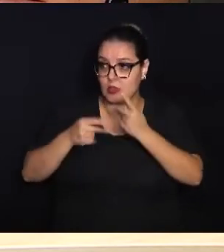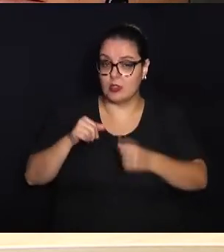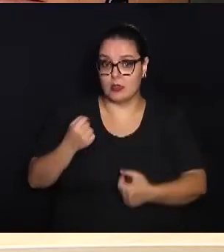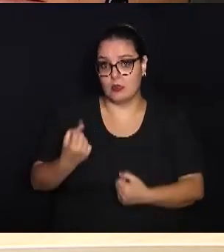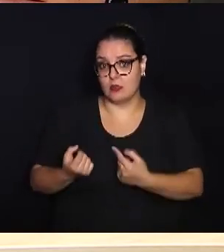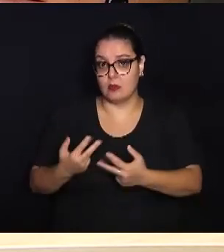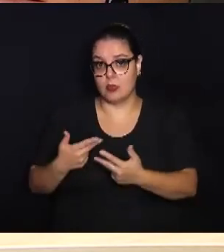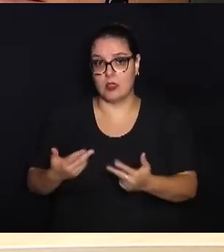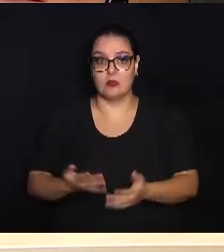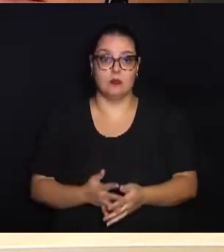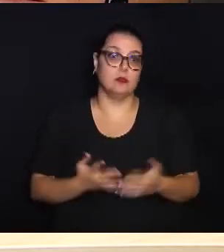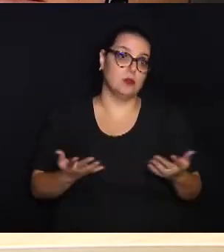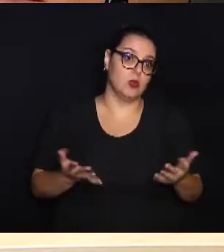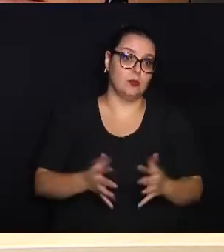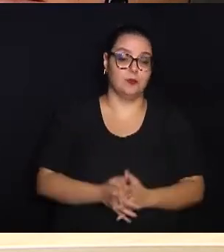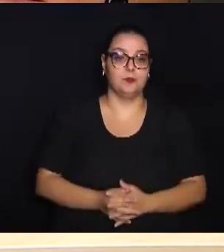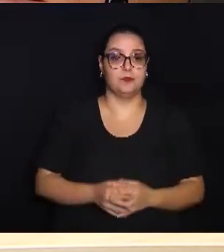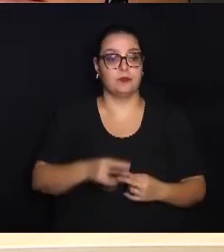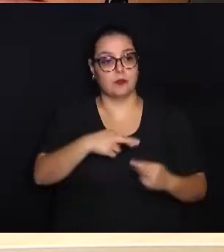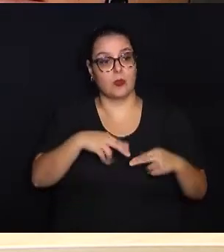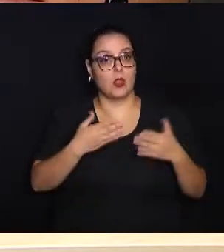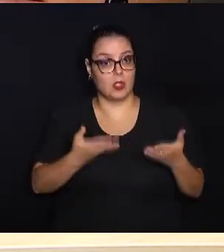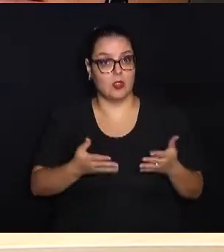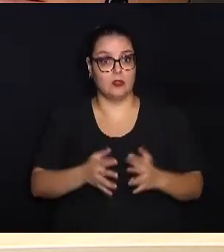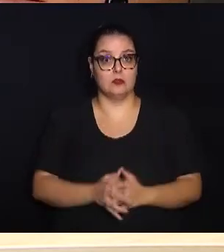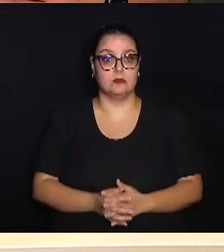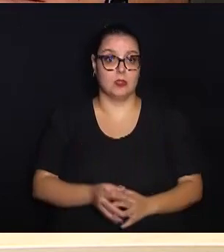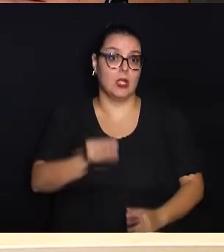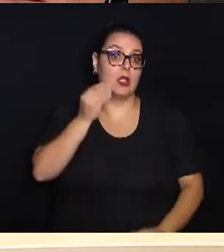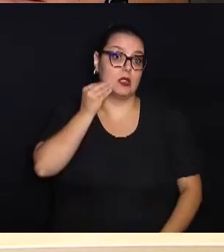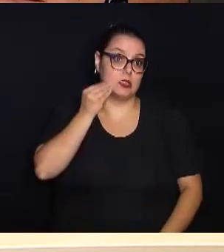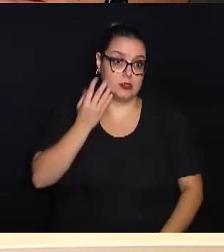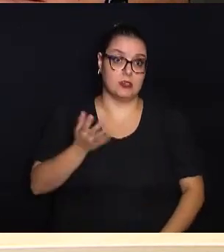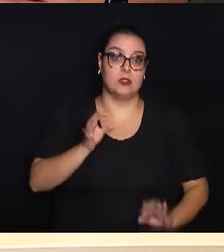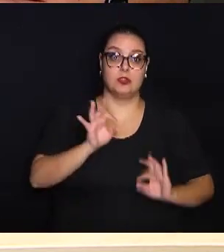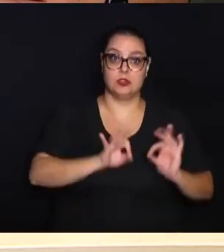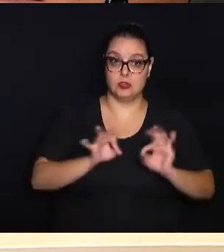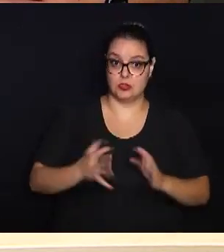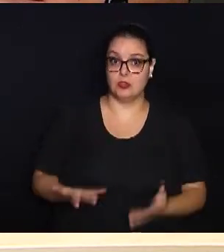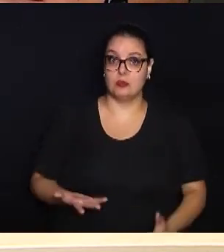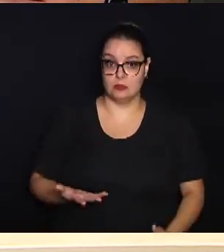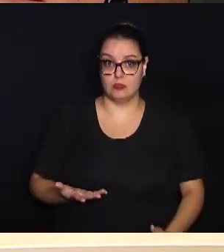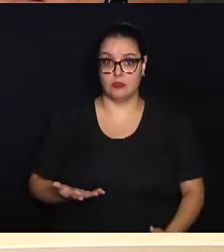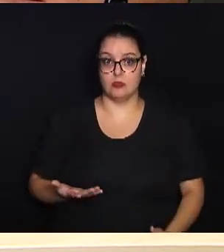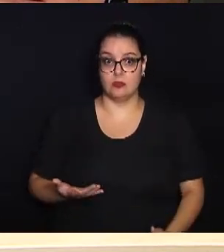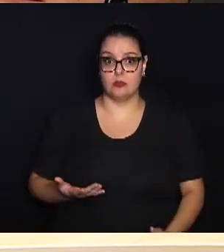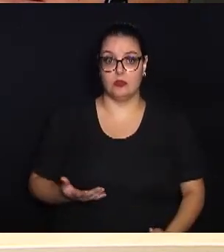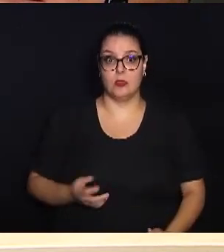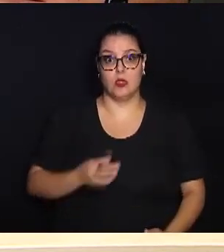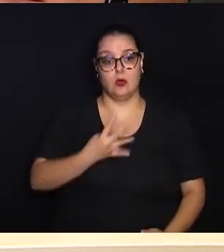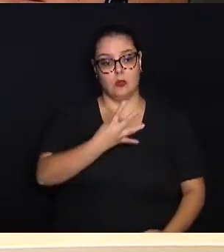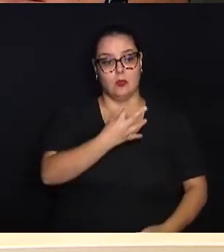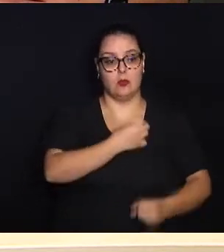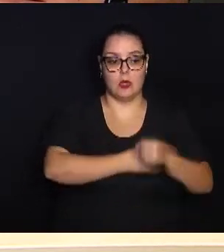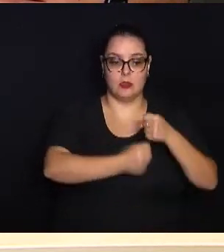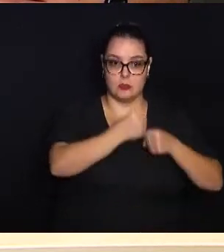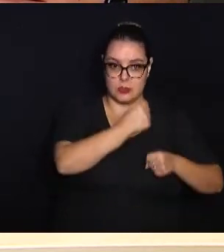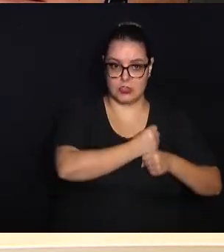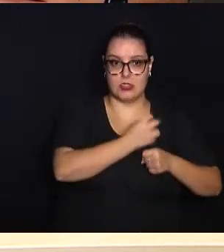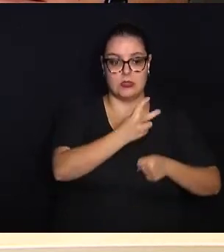coisa? Acho que em relação a isso é tentar já se planejar pelo menos uns 4, 5 anos